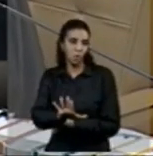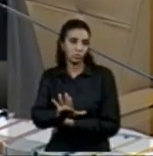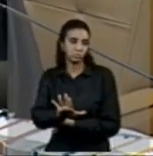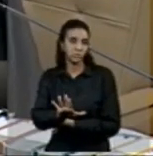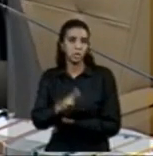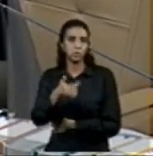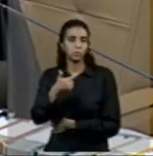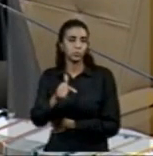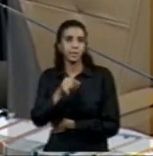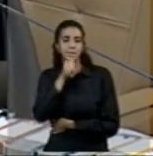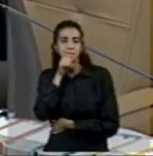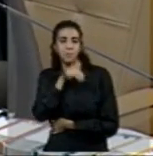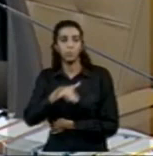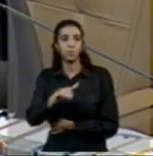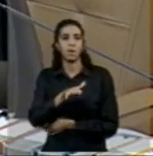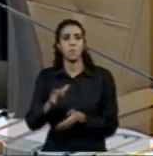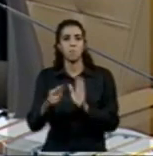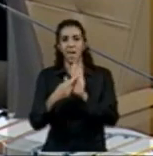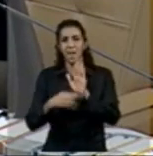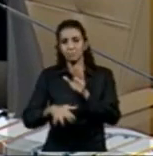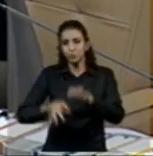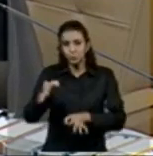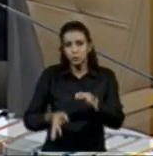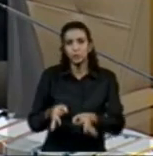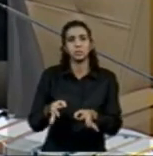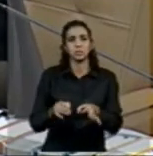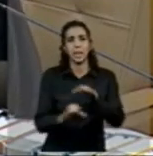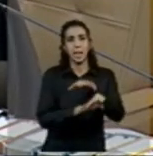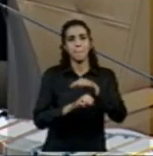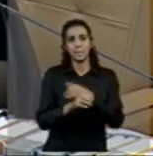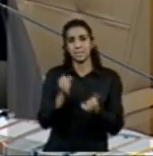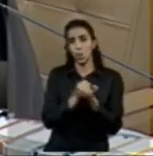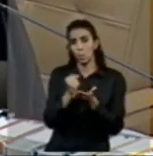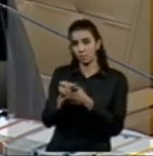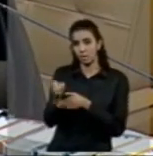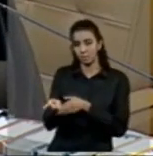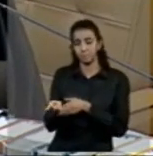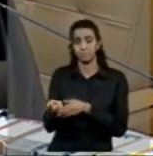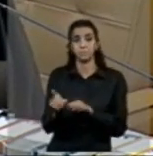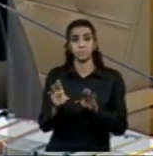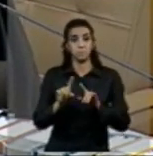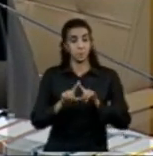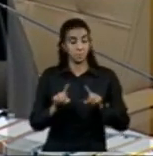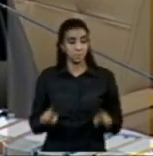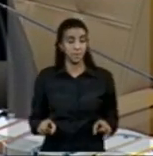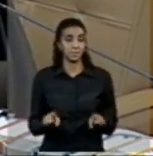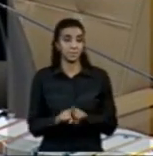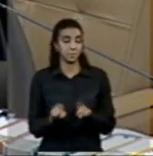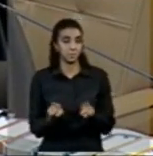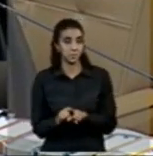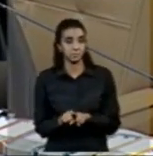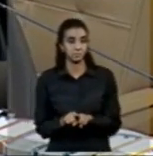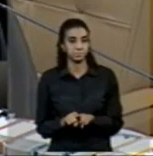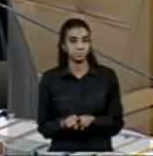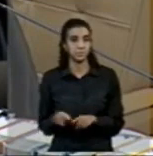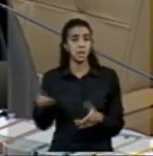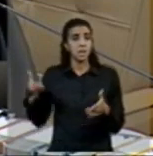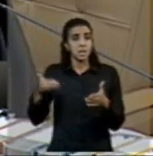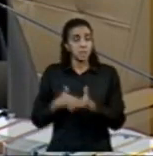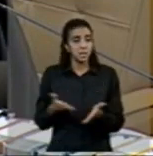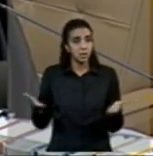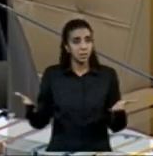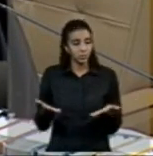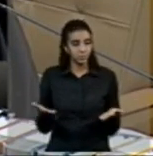sem subordinação jurídica direta ao tomador de serviços e sem pessoalidade. Mais que isso, a interpretação até aqui conferida,